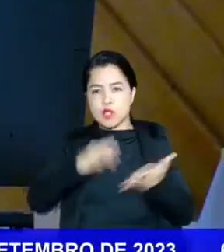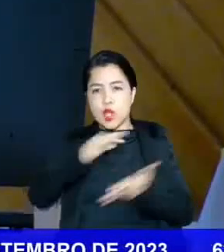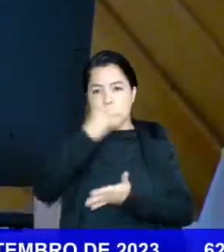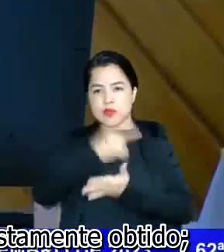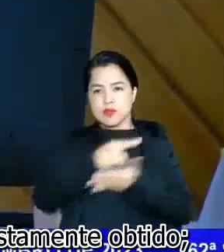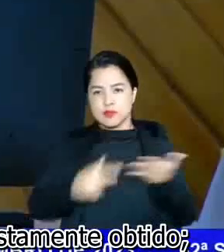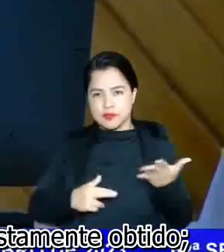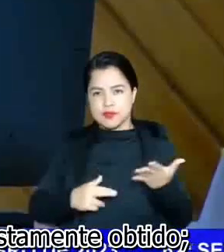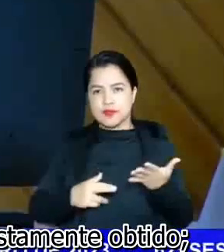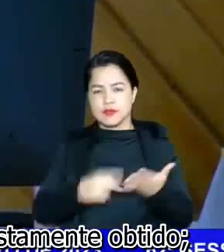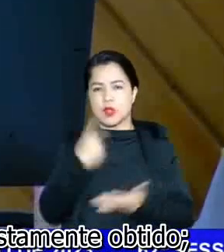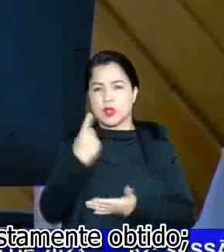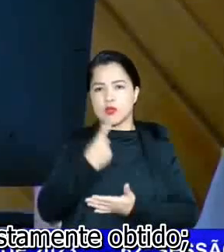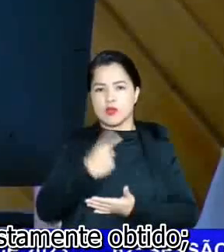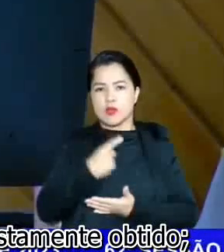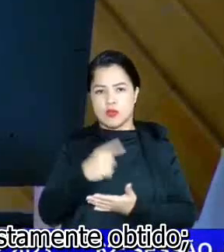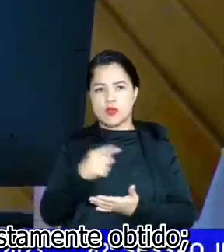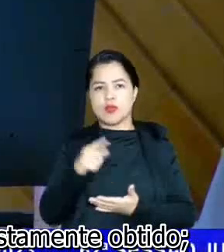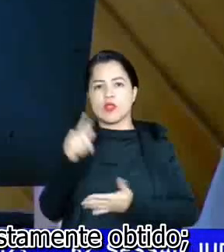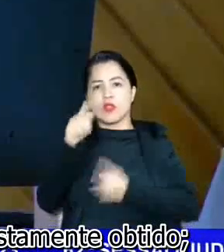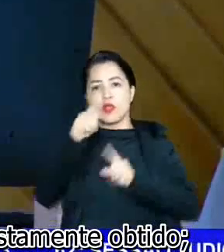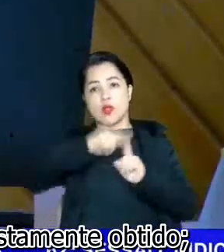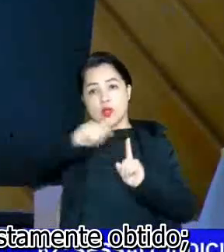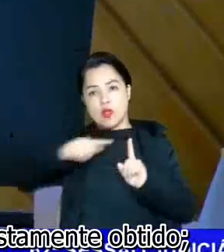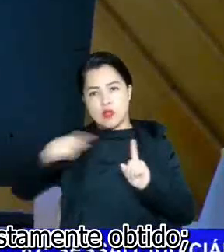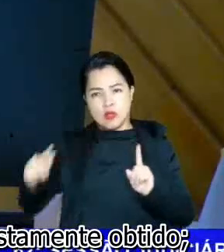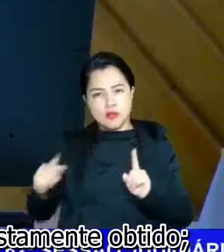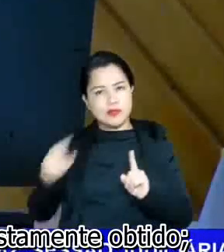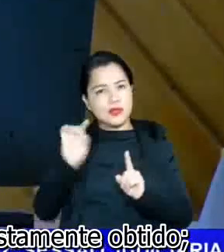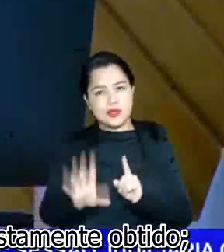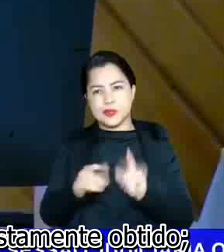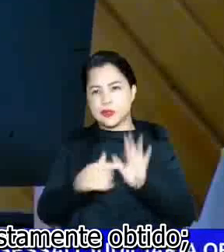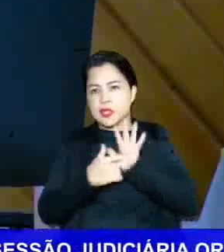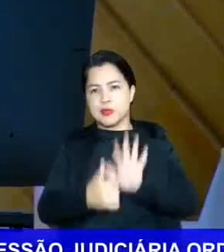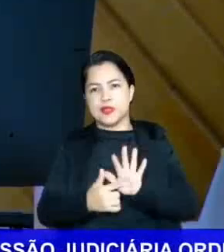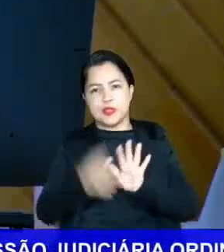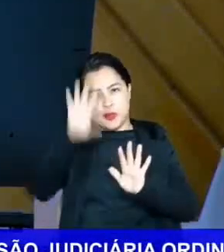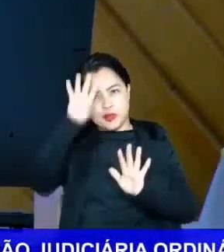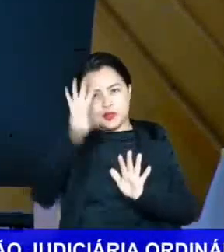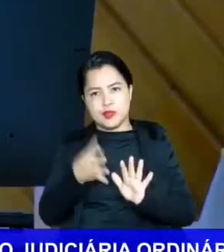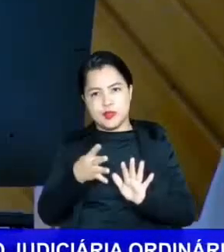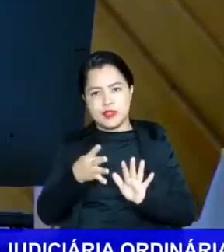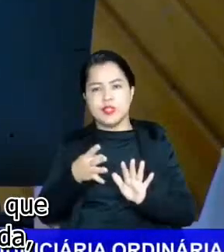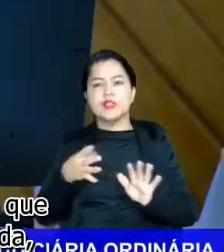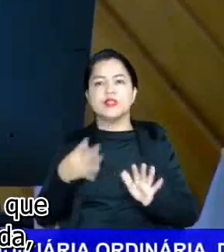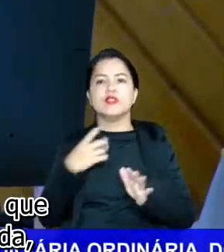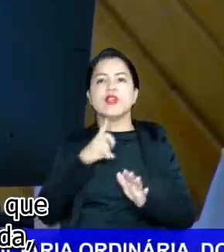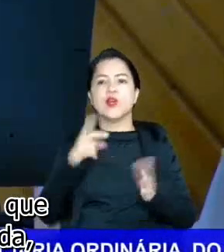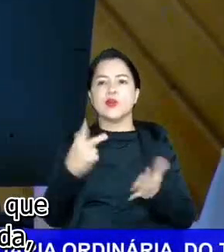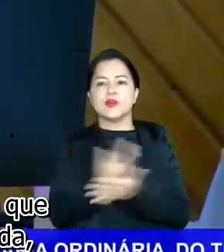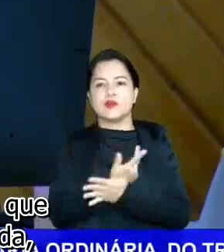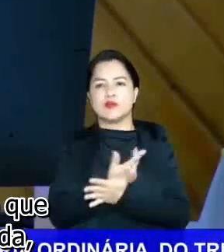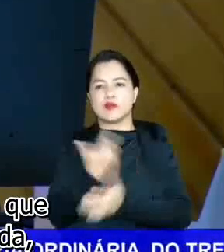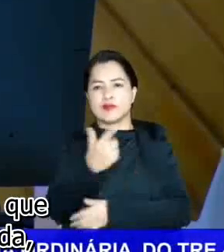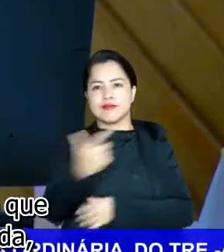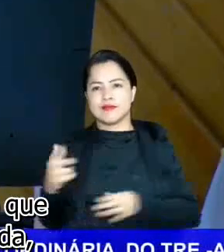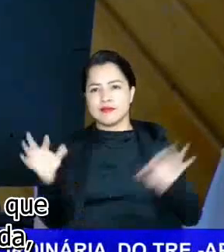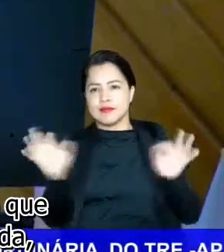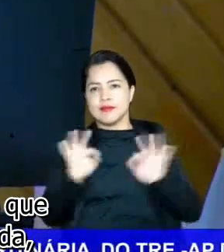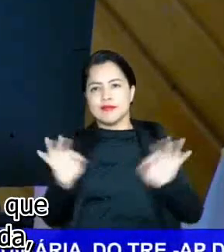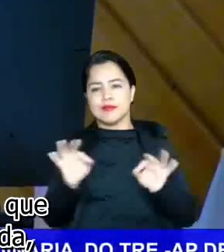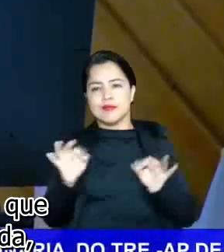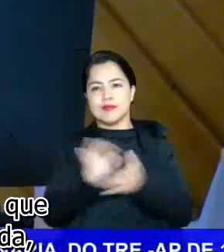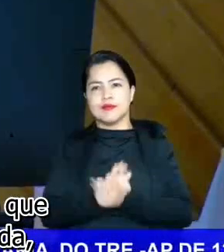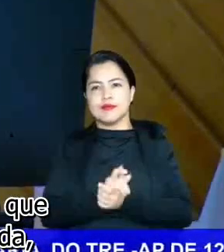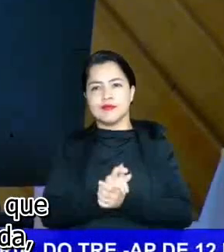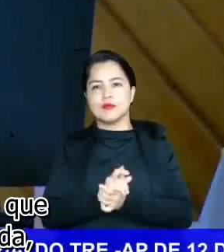presença unicamente de gráficos para representar o resultado supostamente obtido. Não existe nos autos nenhum outro